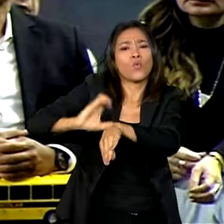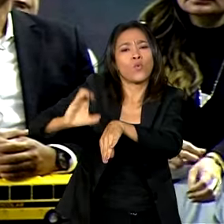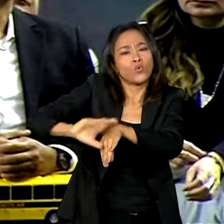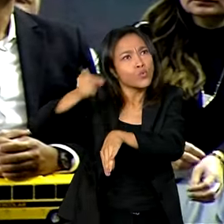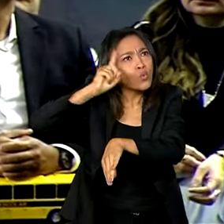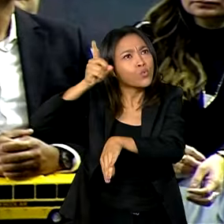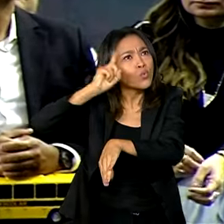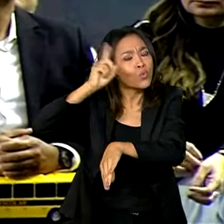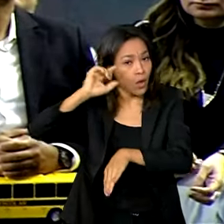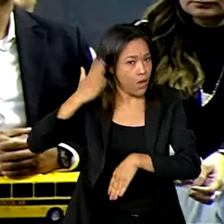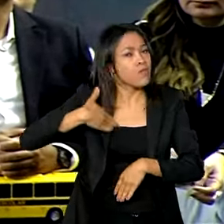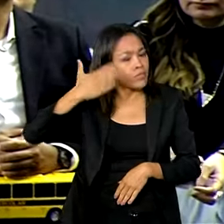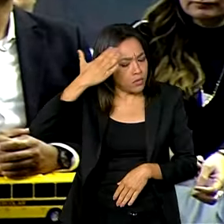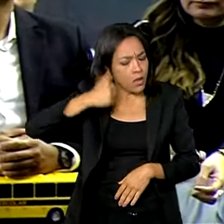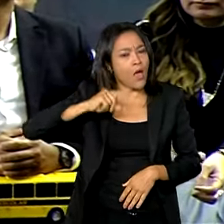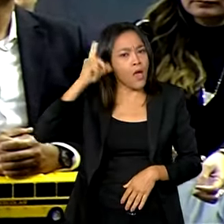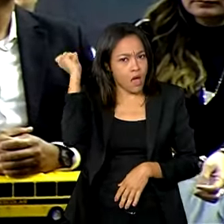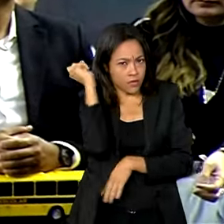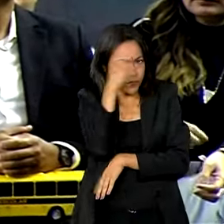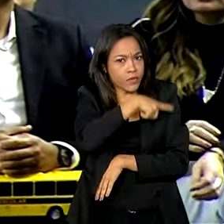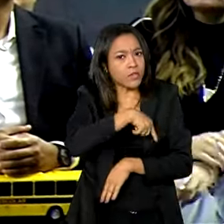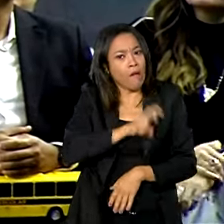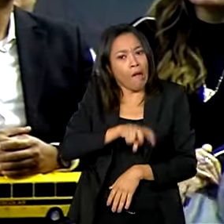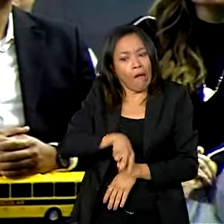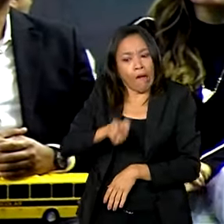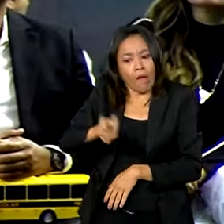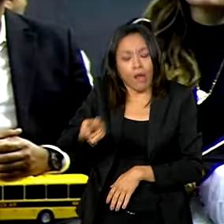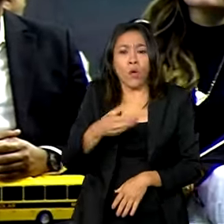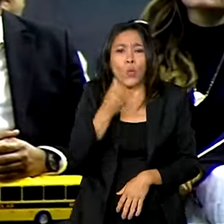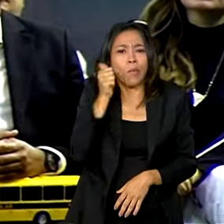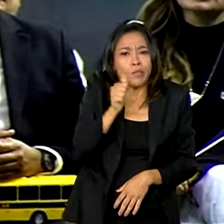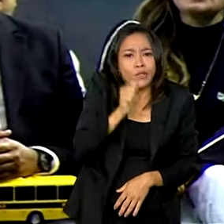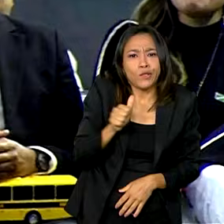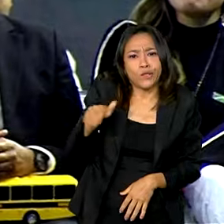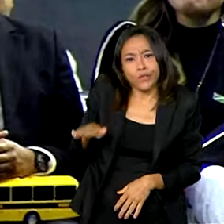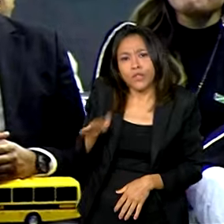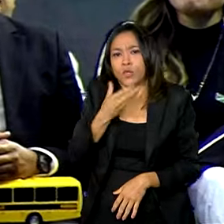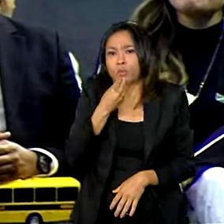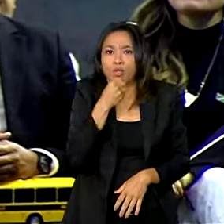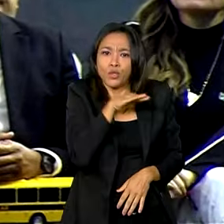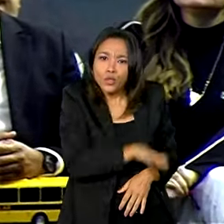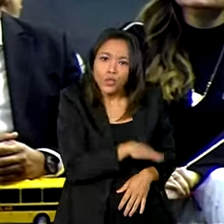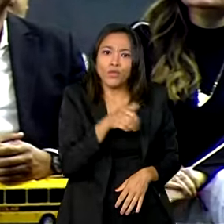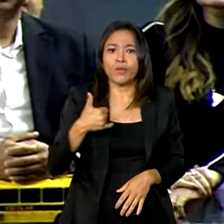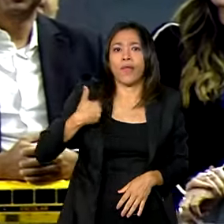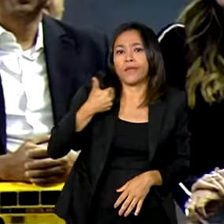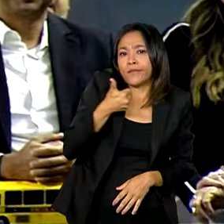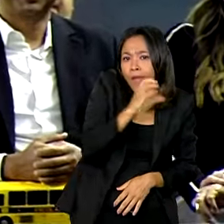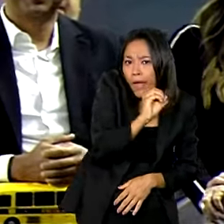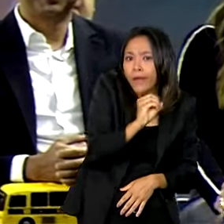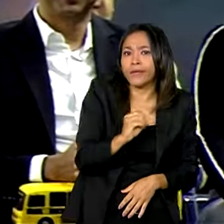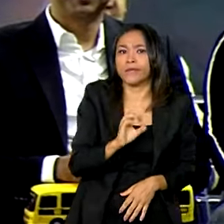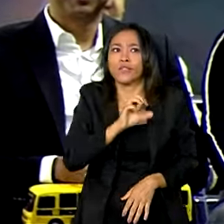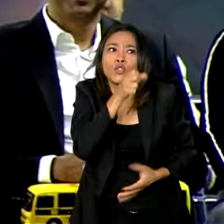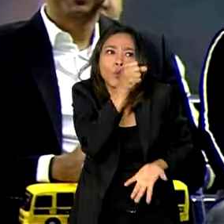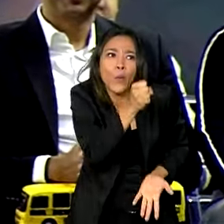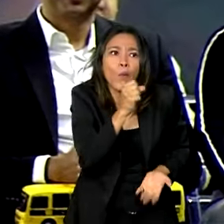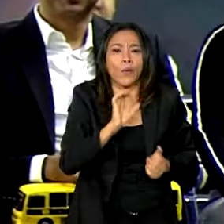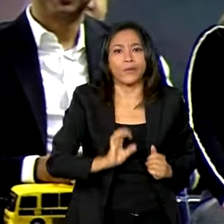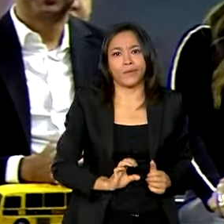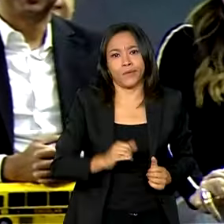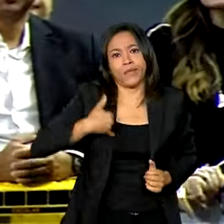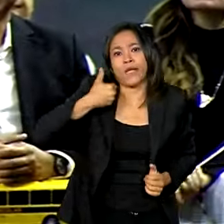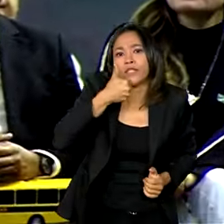como é difícil. E eu sei como é difícil uma menina, um menino de 10 anos, de 8 anos,